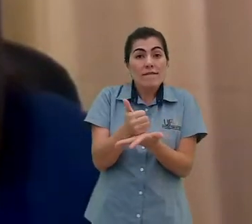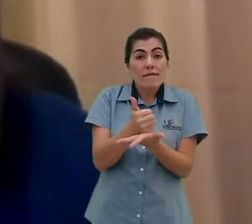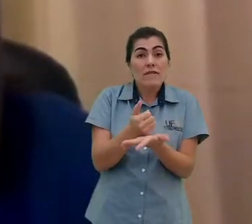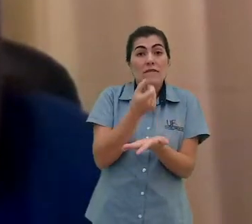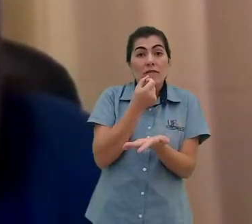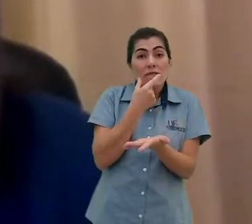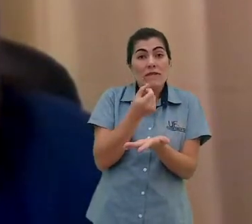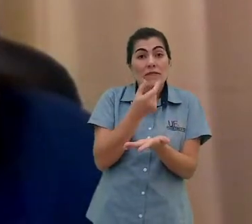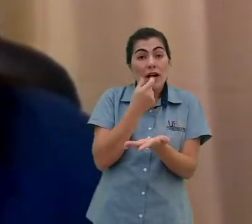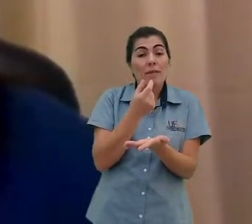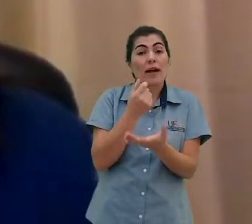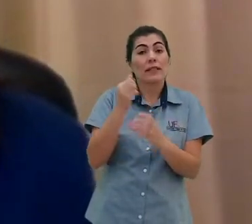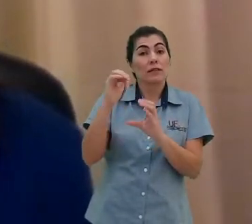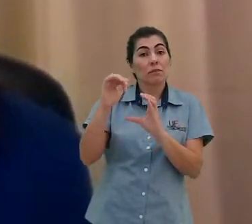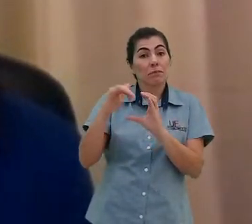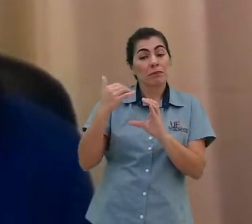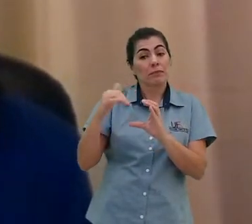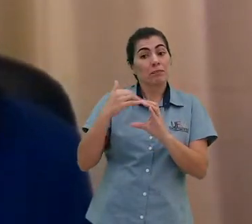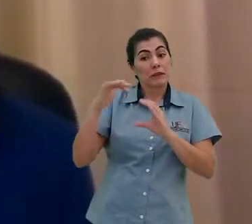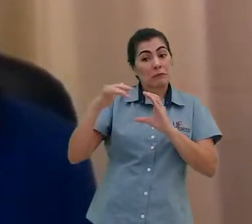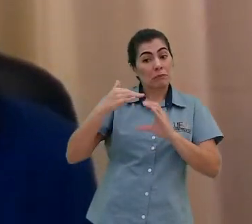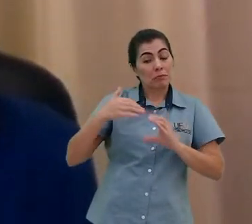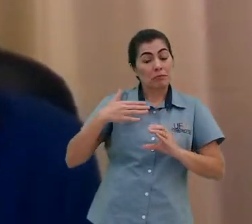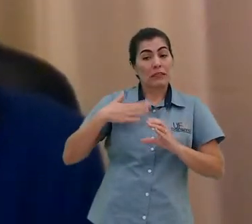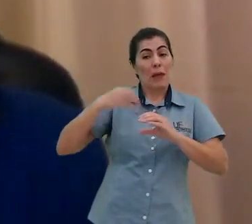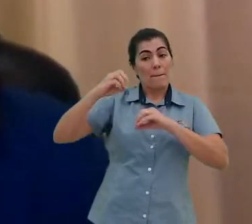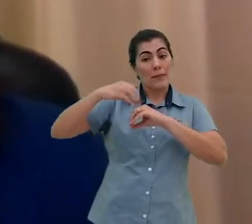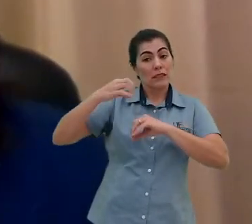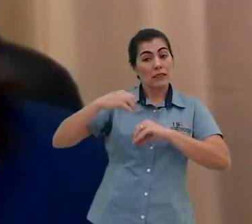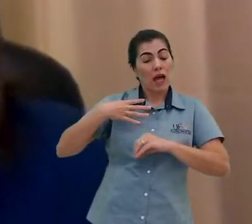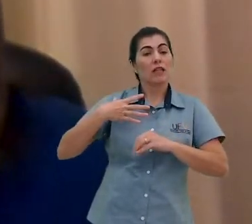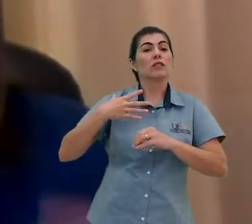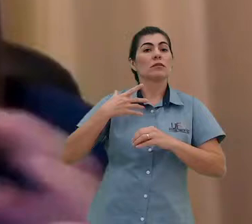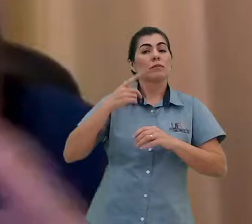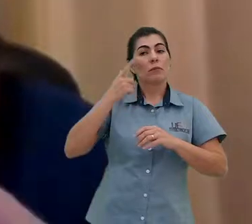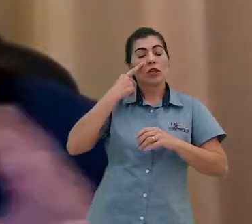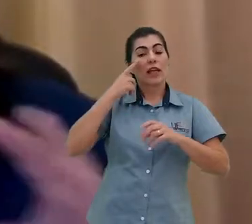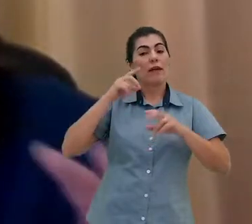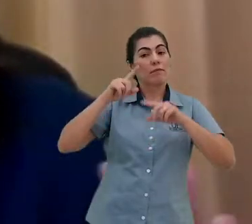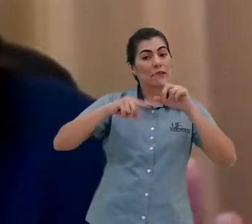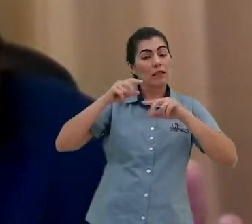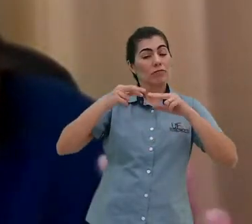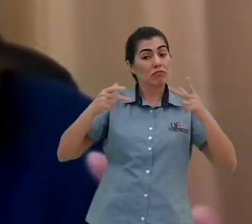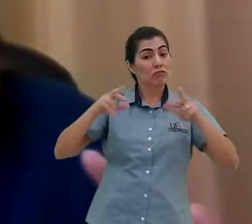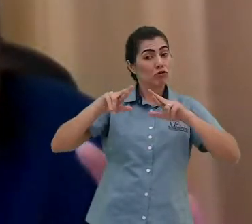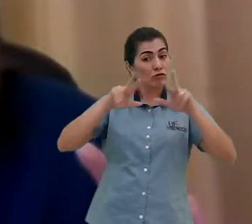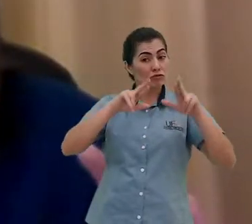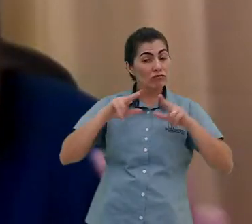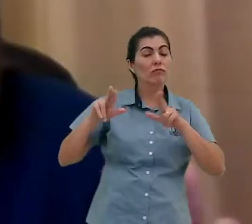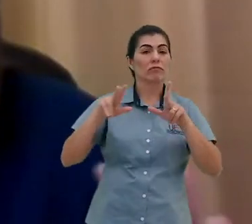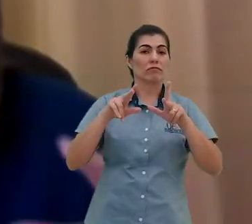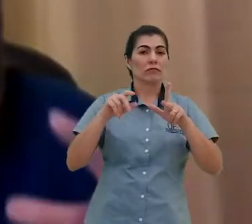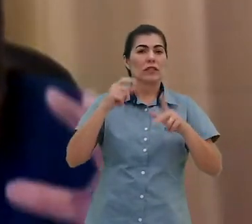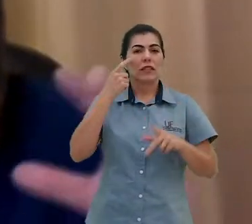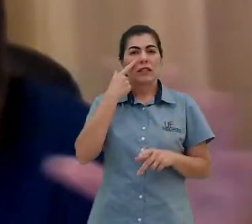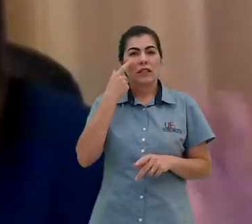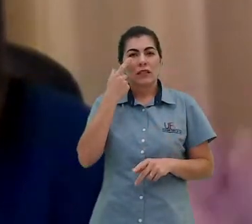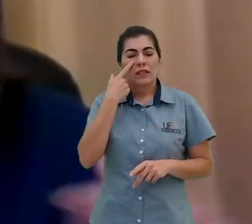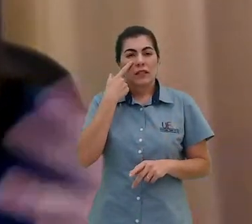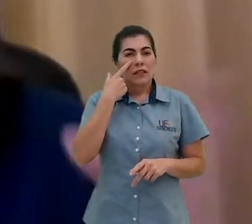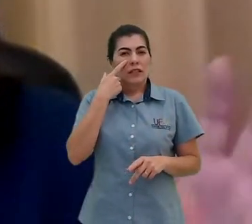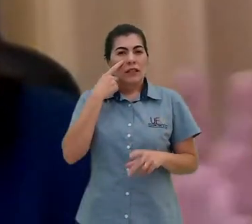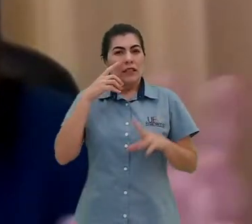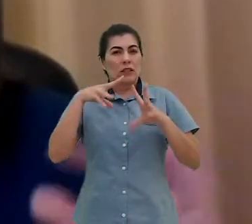que recebe de produtos para comprar também, porque podem ser de interesse. Então, a ubiquidade, eu vejo aí, está em toda essa questão